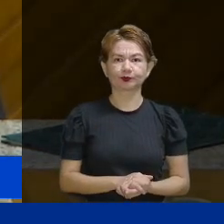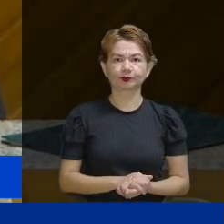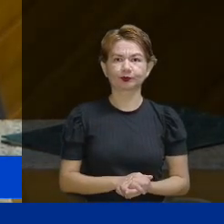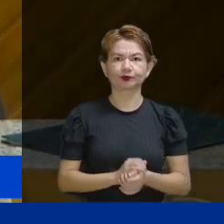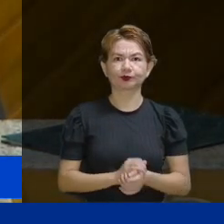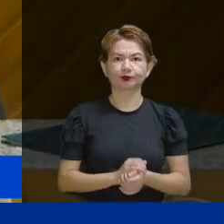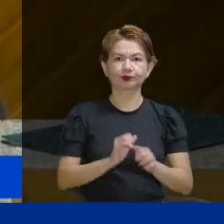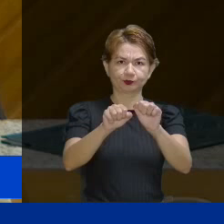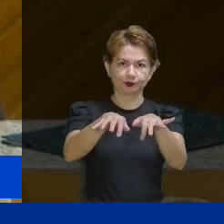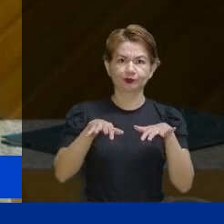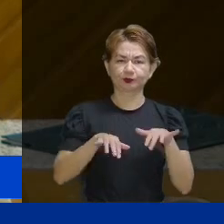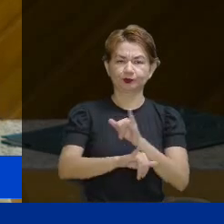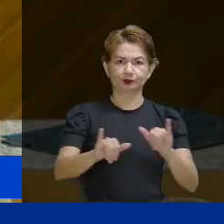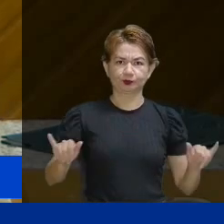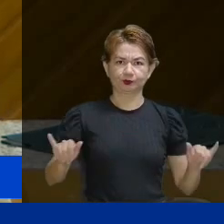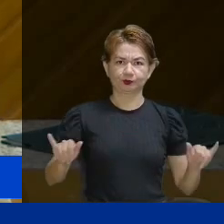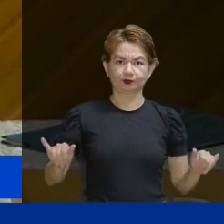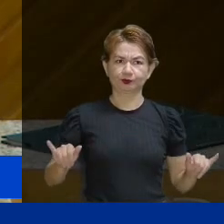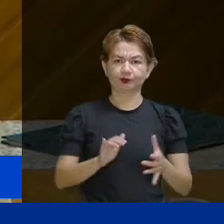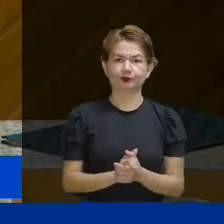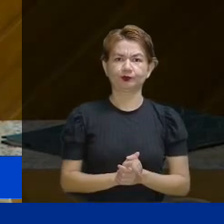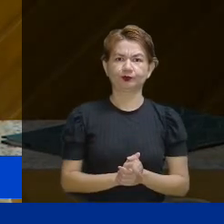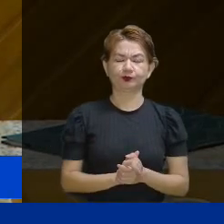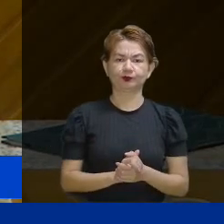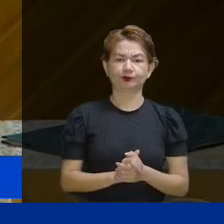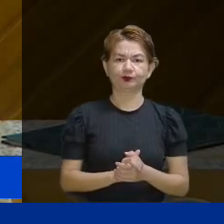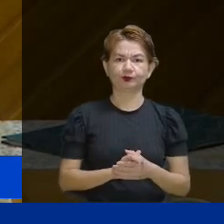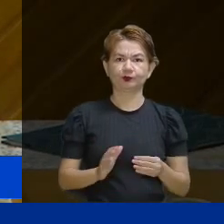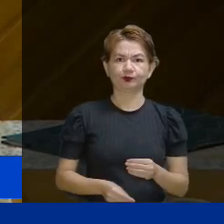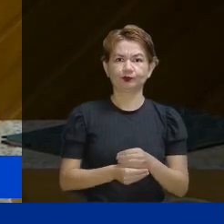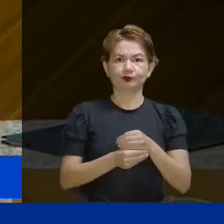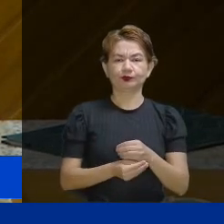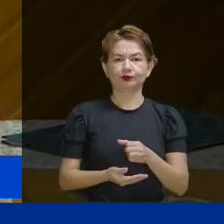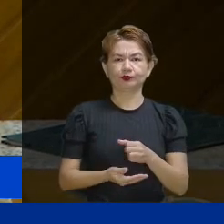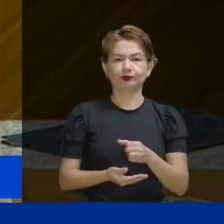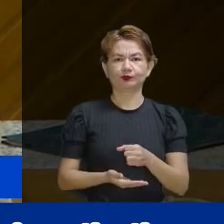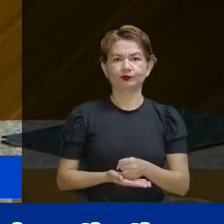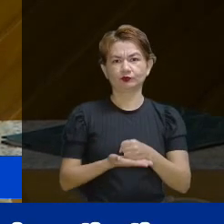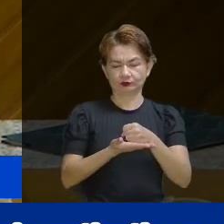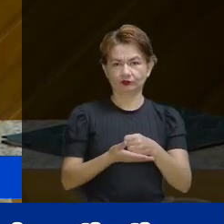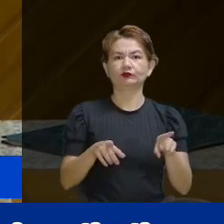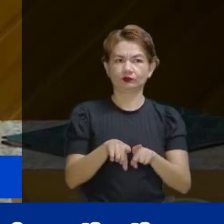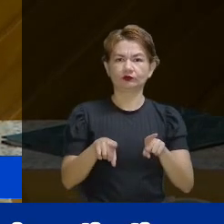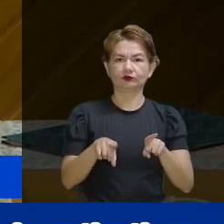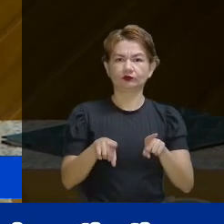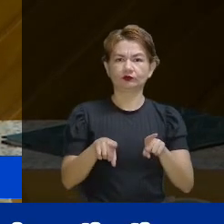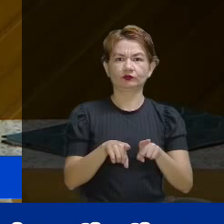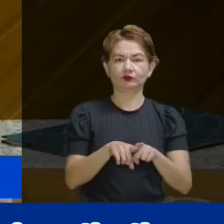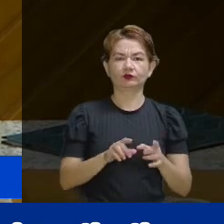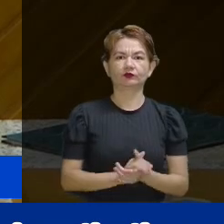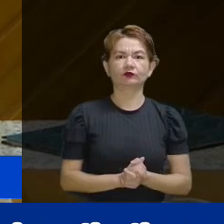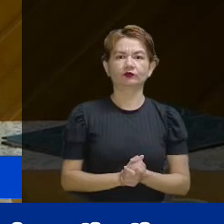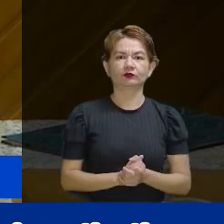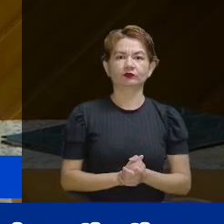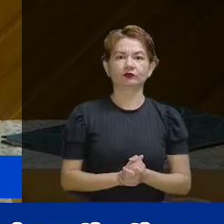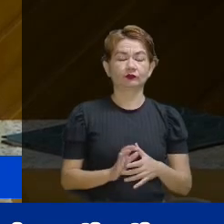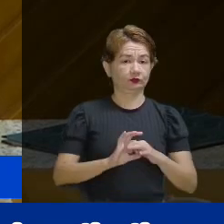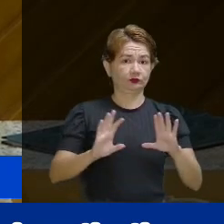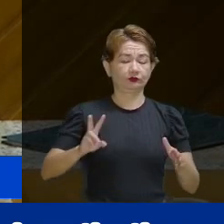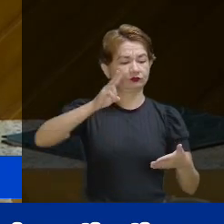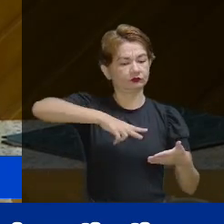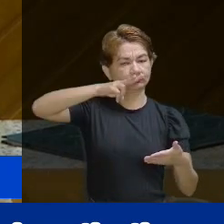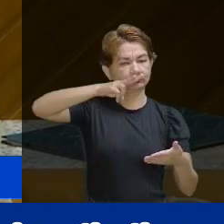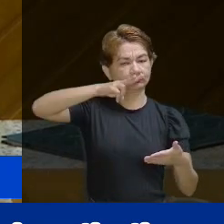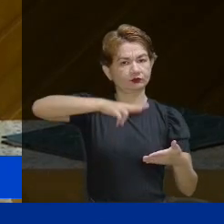submeti ao plenário e o plenário respaldou, eu deixei muito bem registrado que o livre acesso às partes, aos